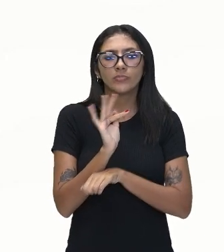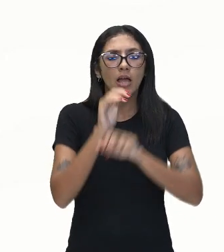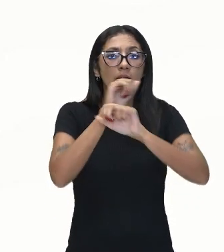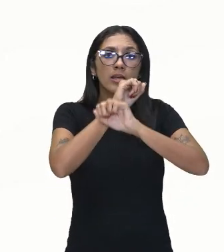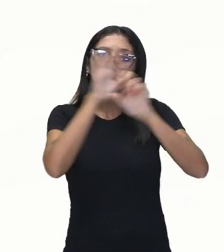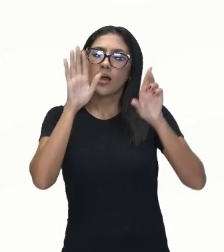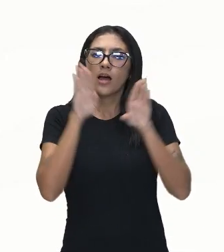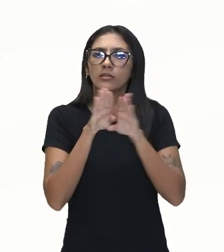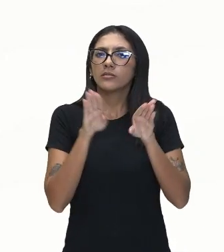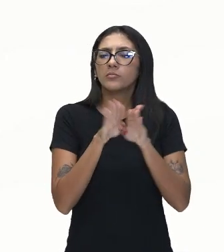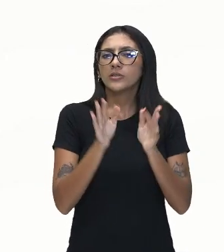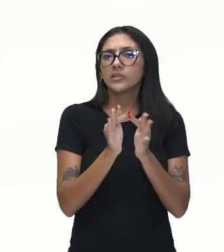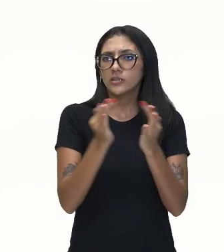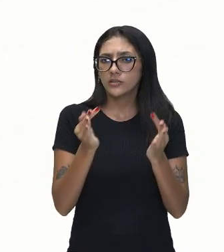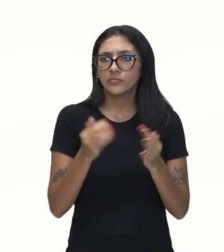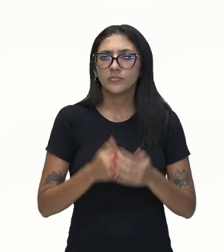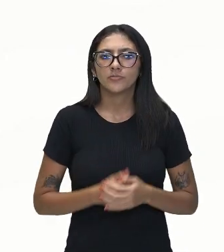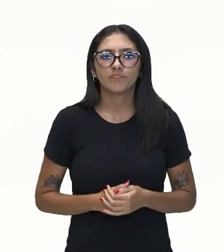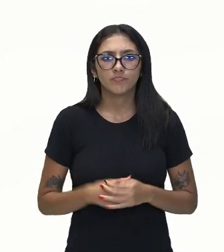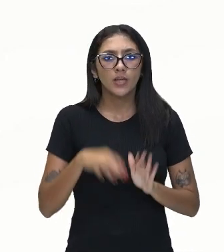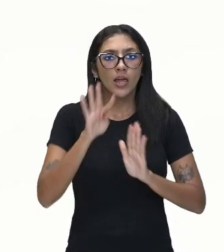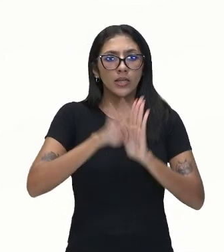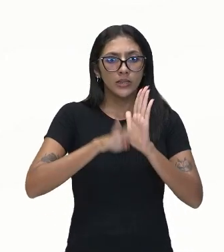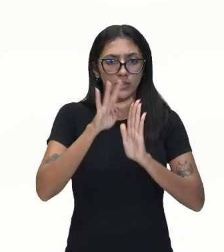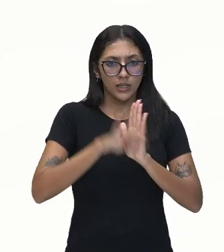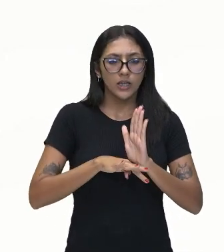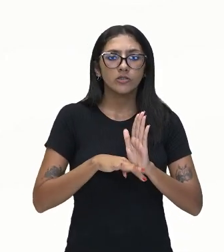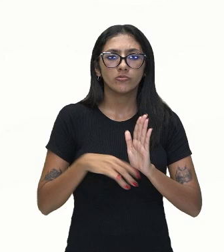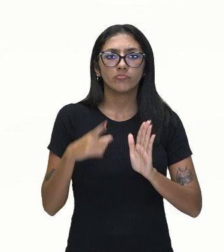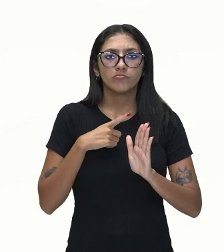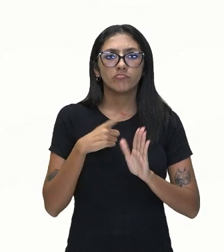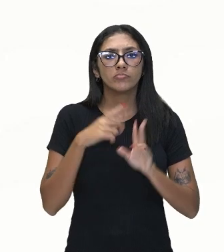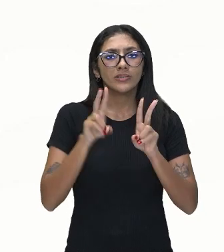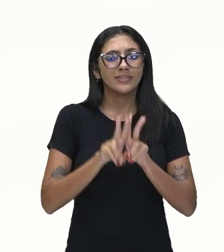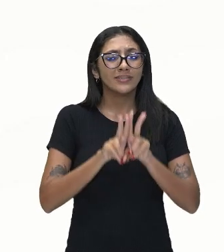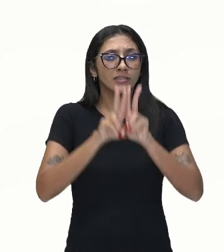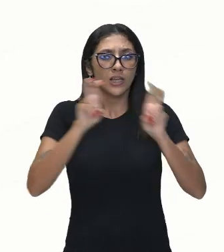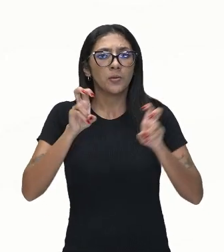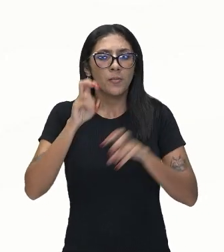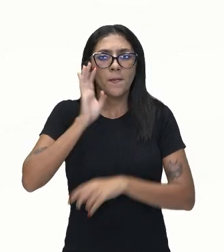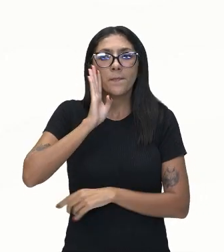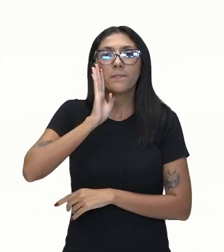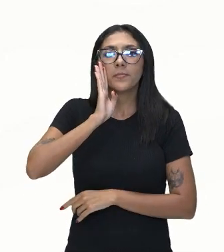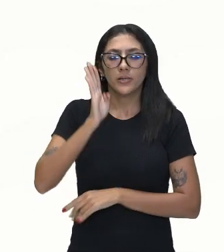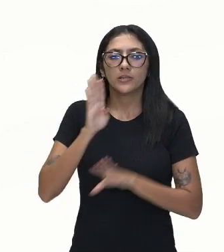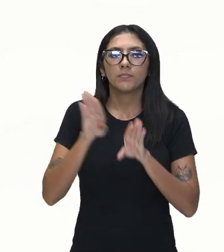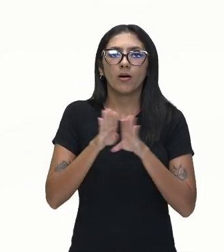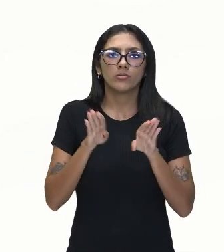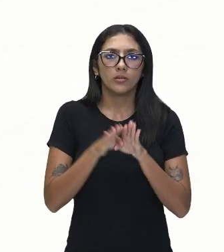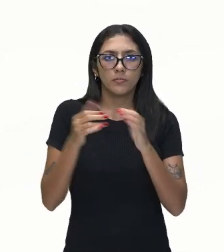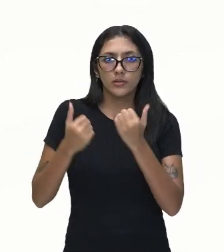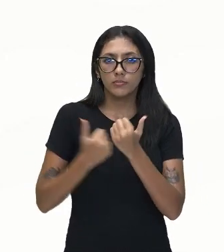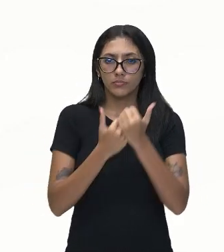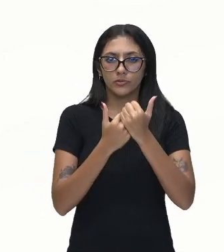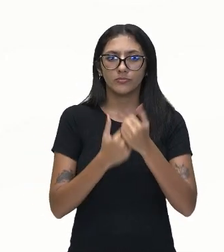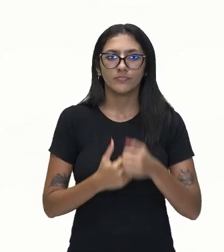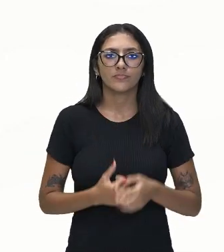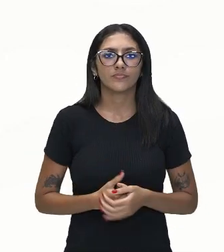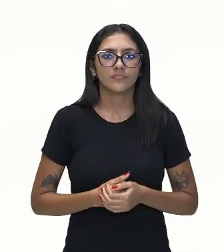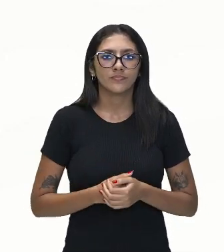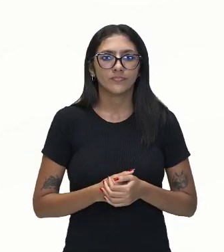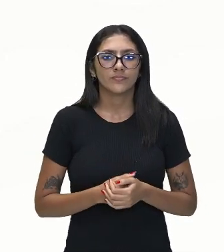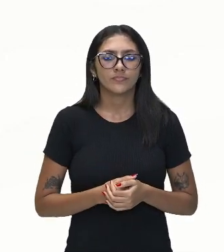e objetiva, textos com título principal e auxiliar, e